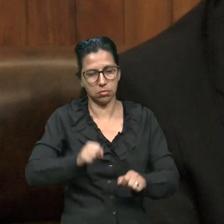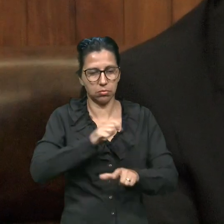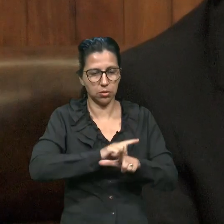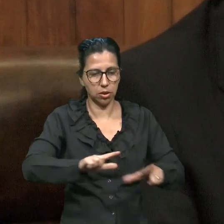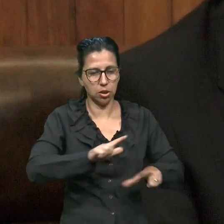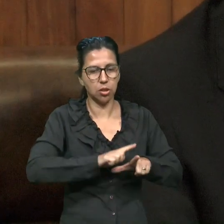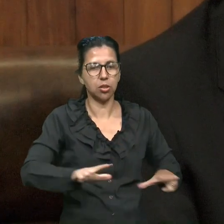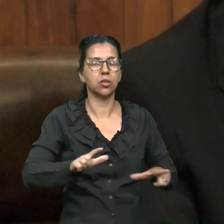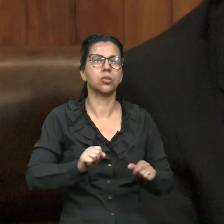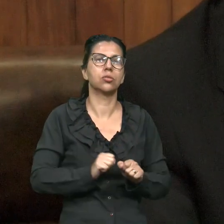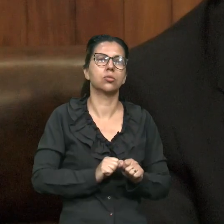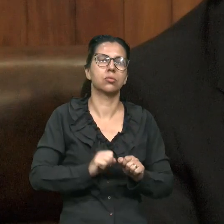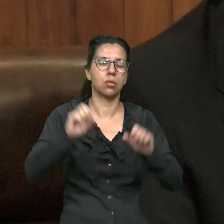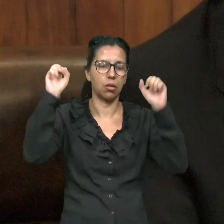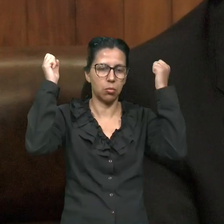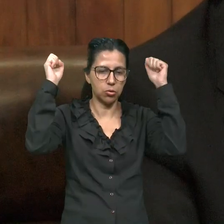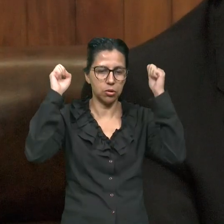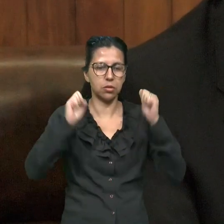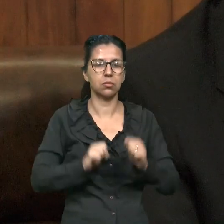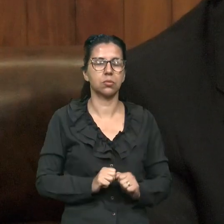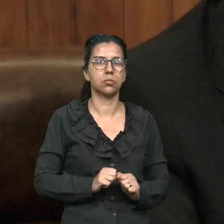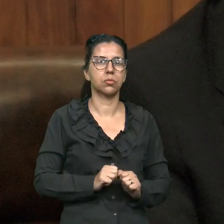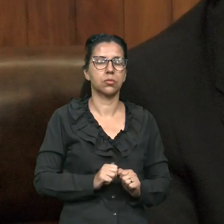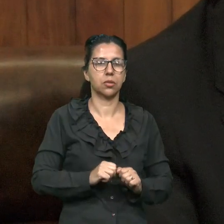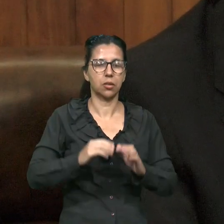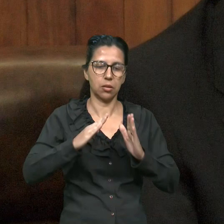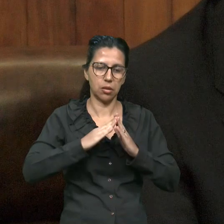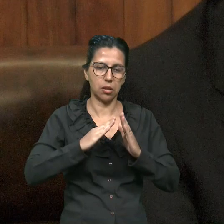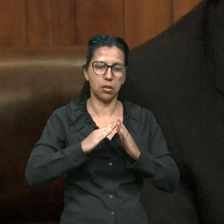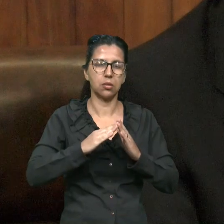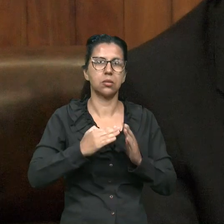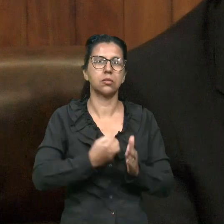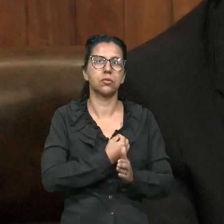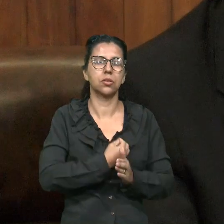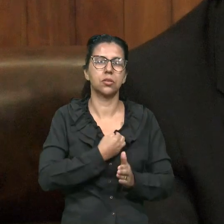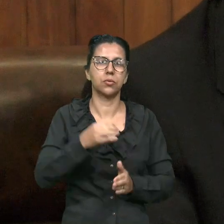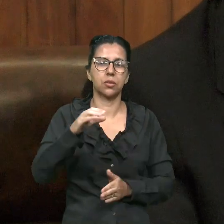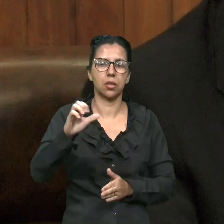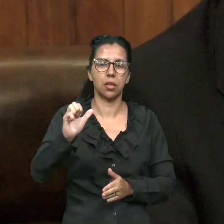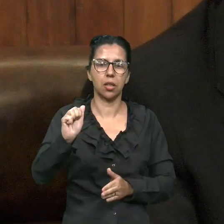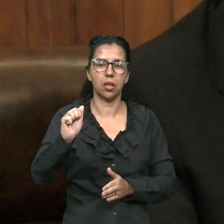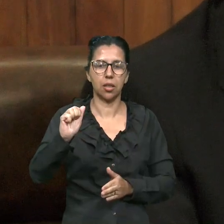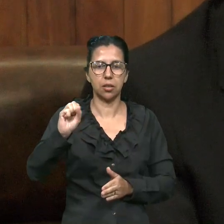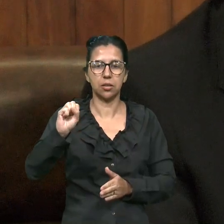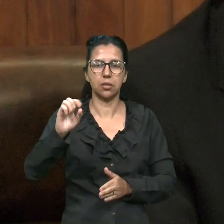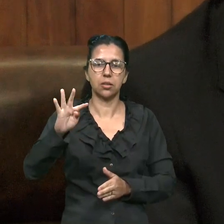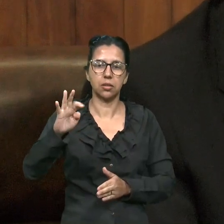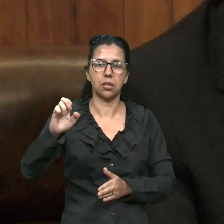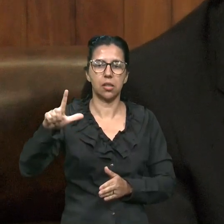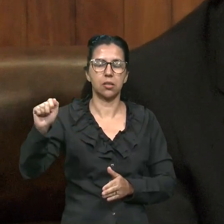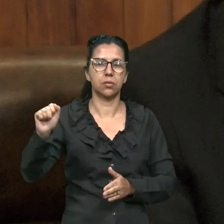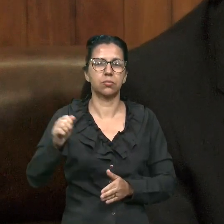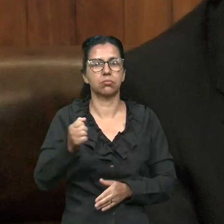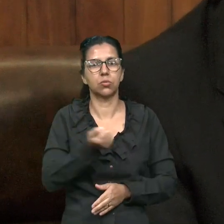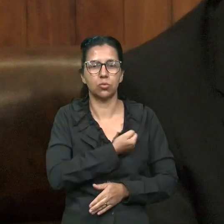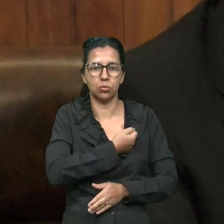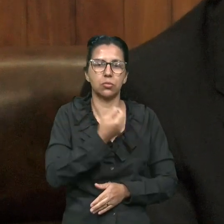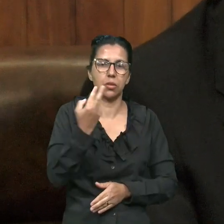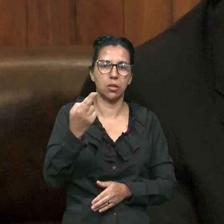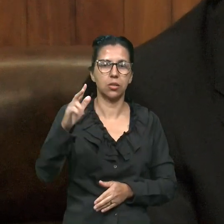recicláveis e ativista político socioambiental, residente, cito, à rua Antônio Castelli, 42, portador do RG